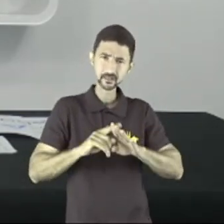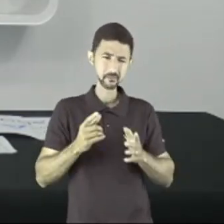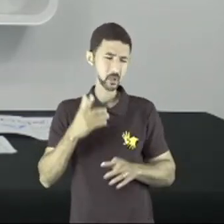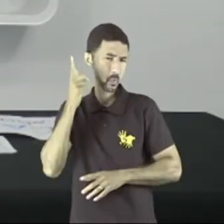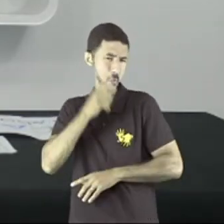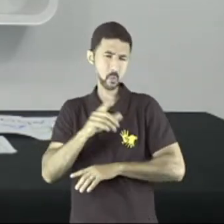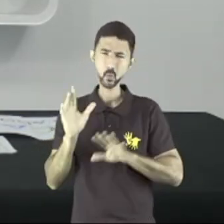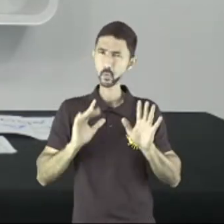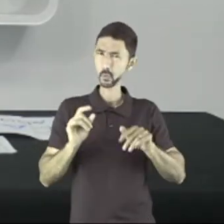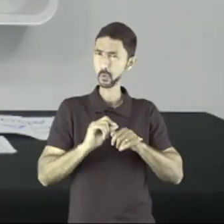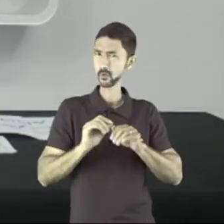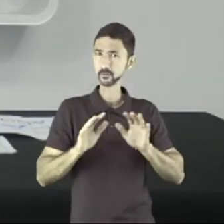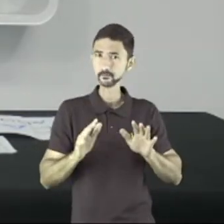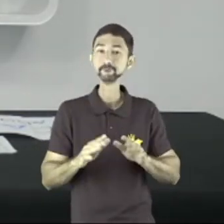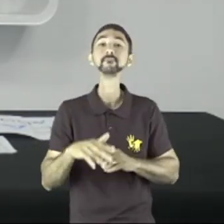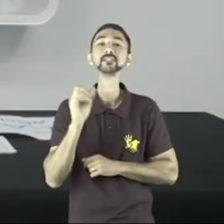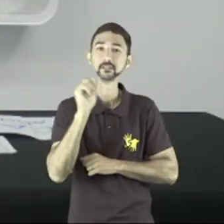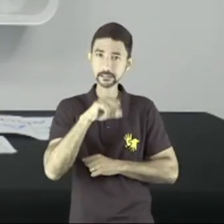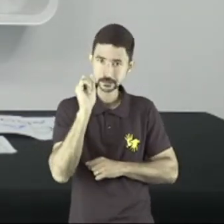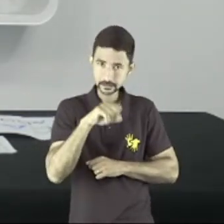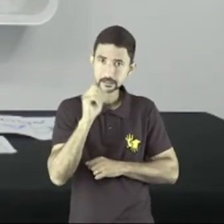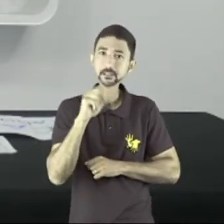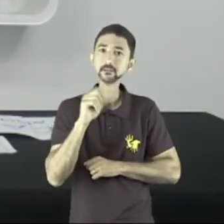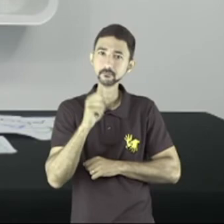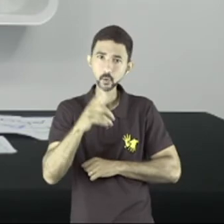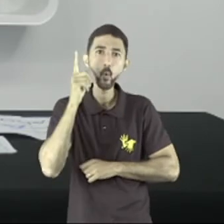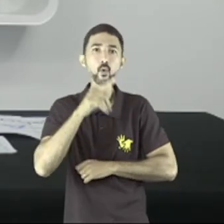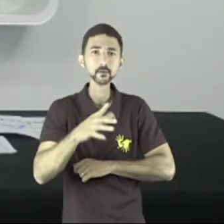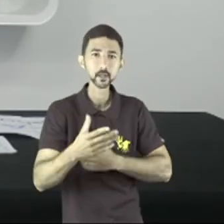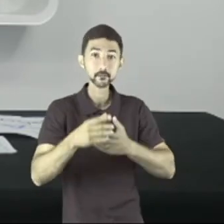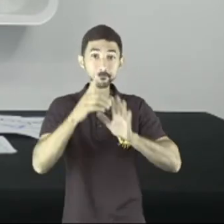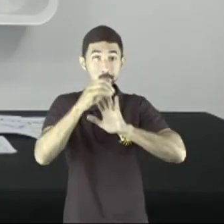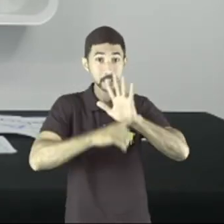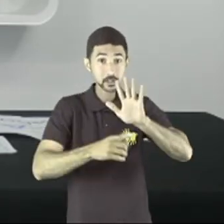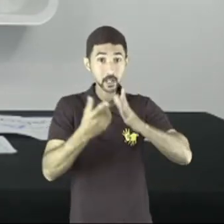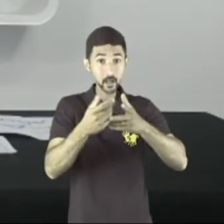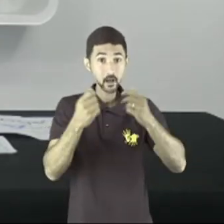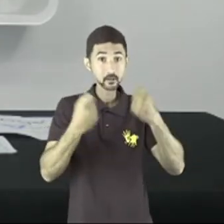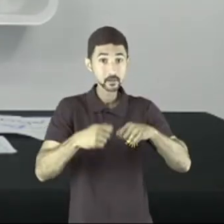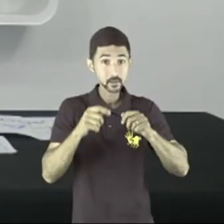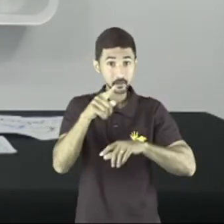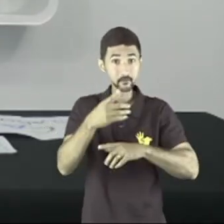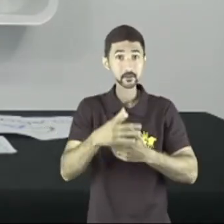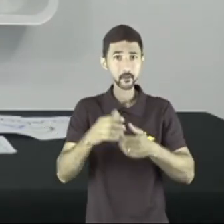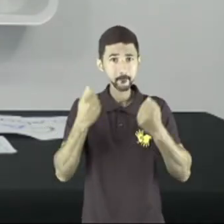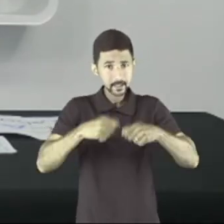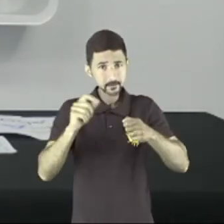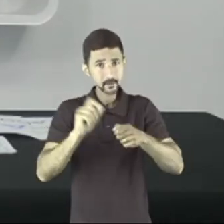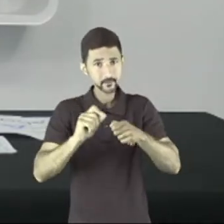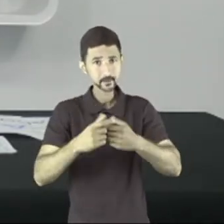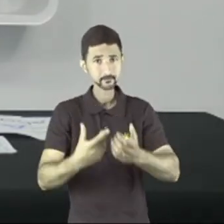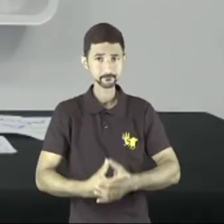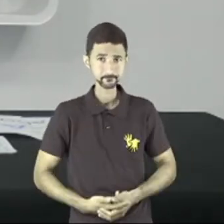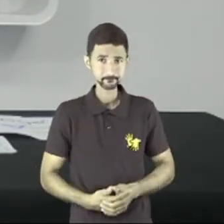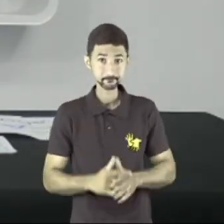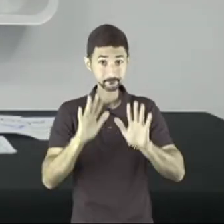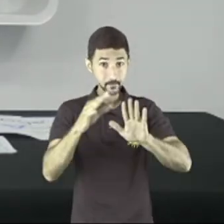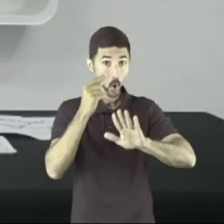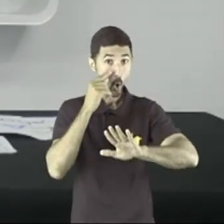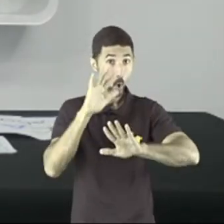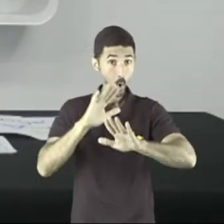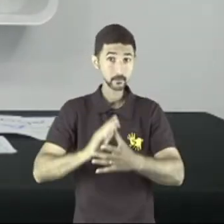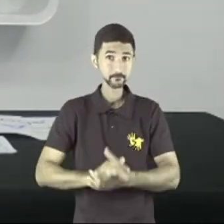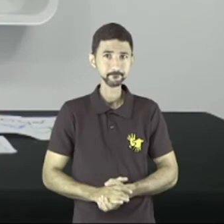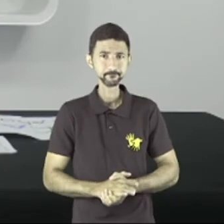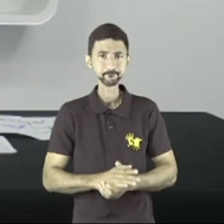eu não consigo. Consegue sim. Quer que eu te diga um direito que você consegue e que você tem que fazer? Olha só,